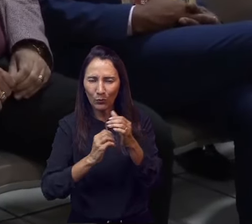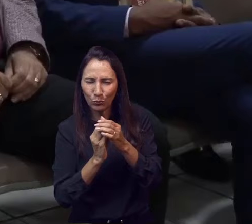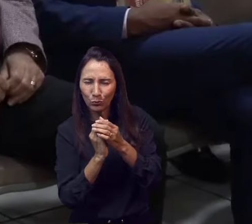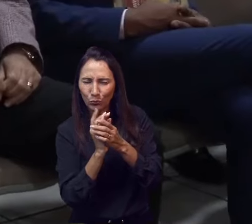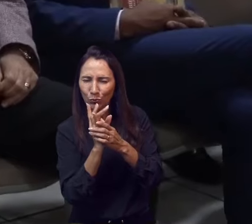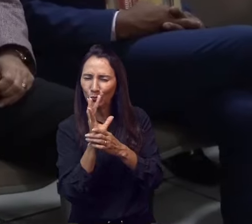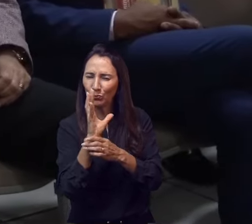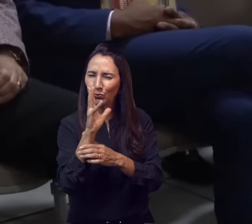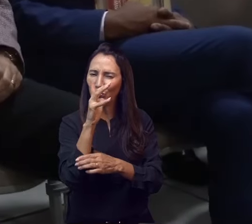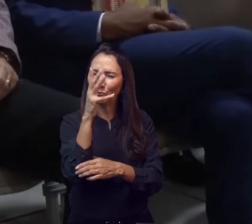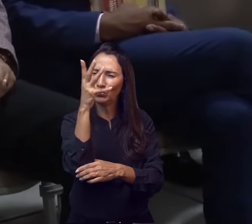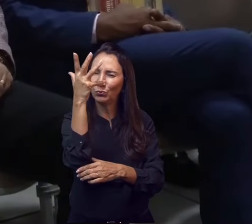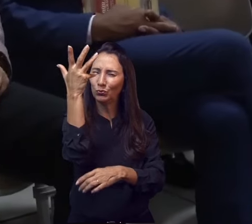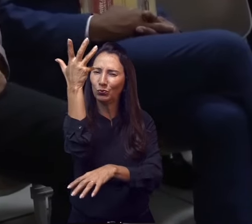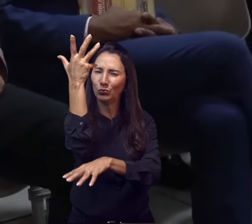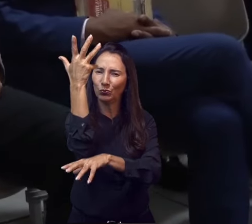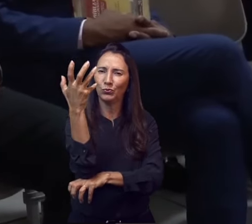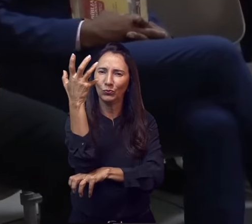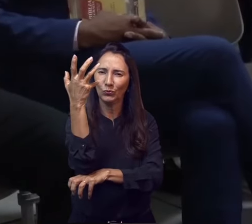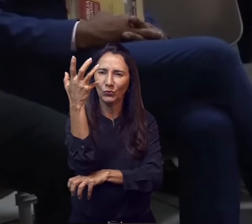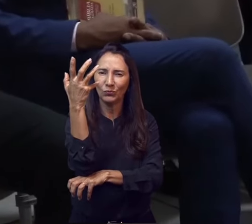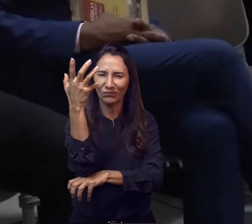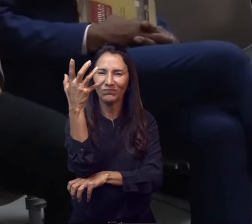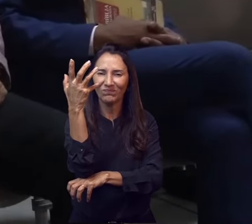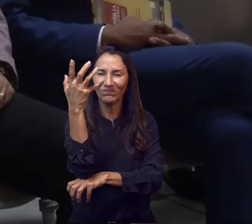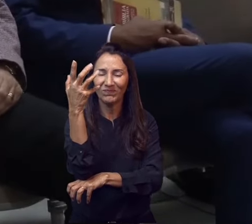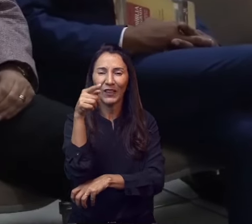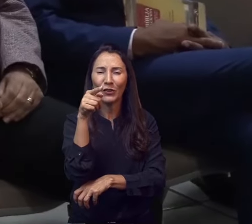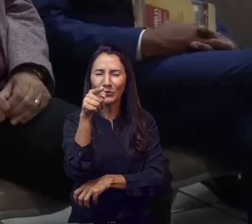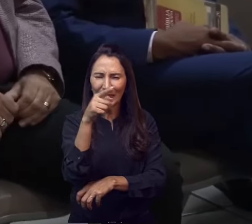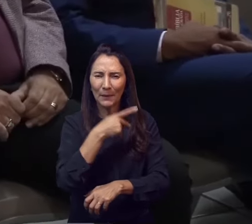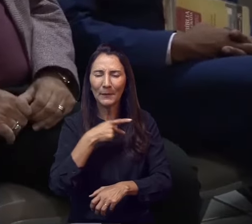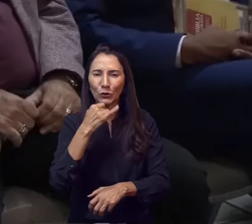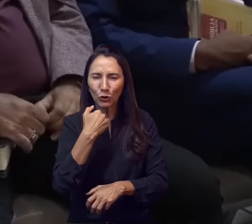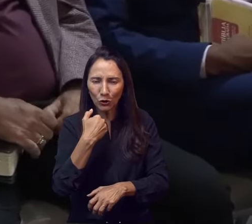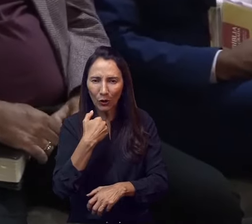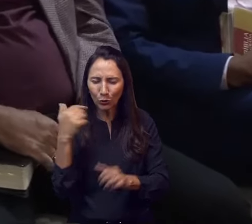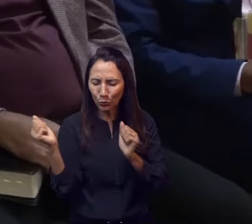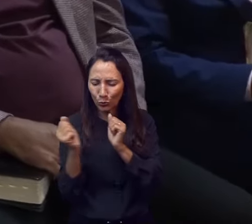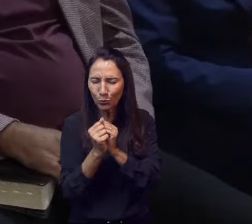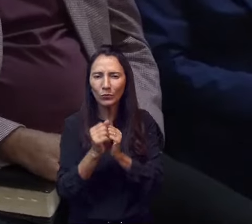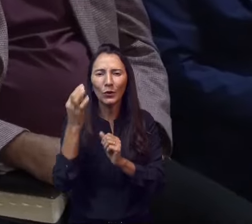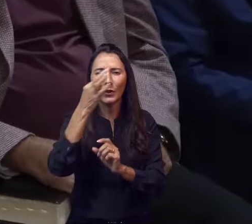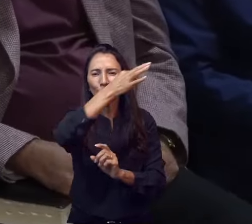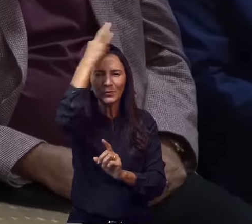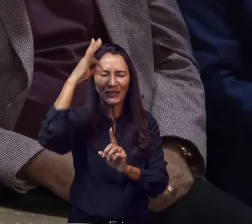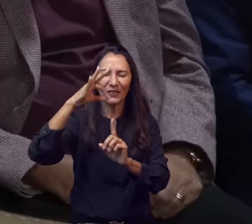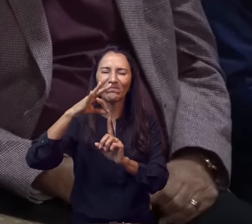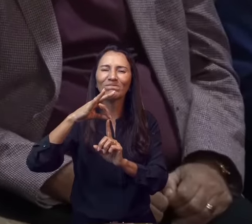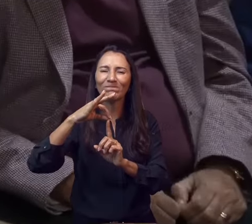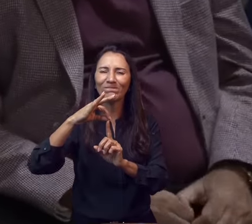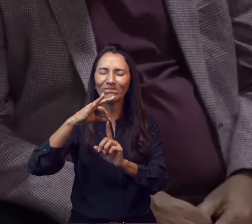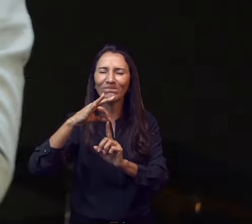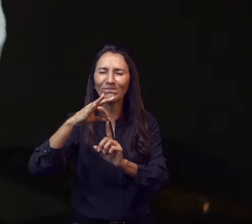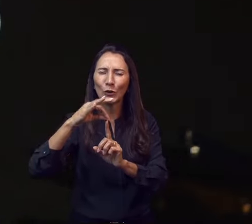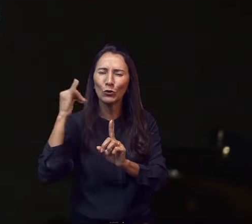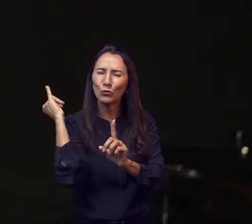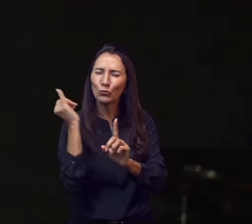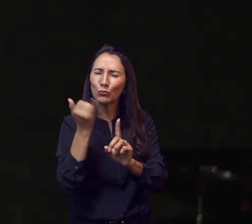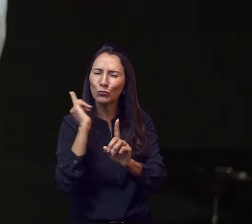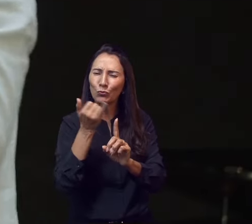o senhor tá plantado na fonte chamada espírito santo que te rega 24 horas por dia os seus